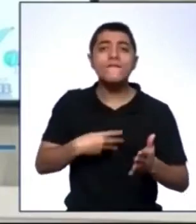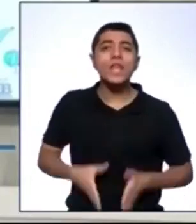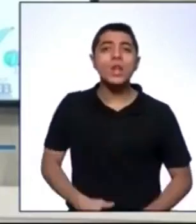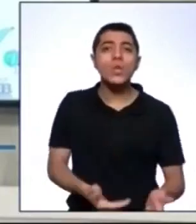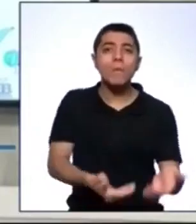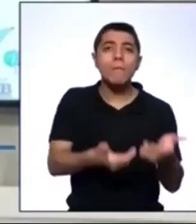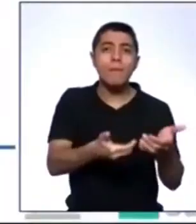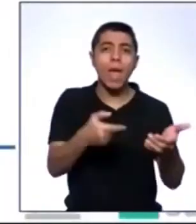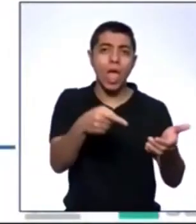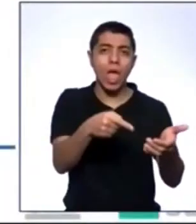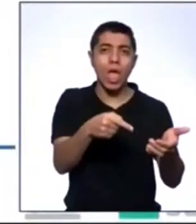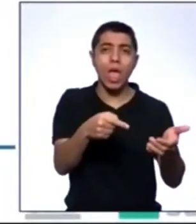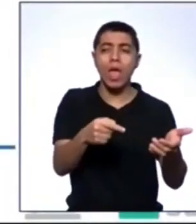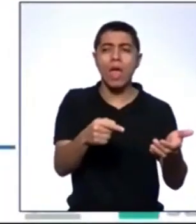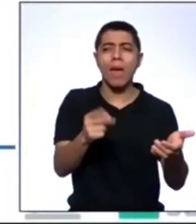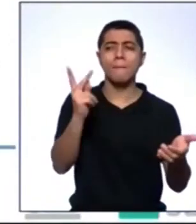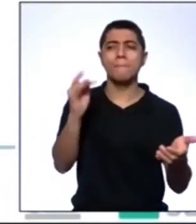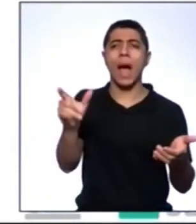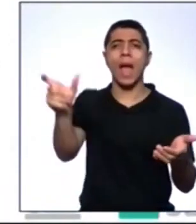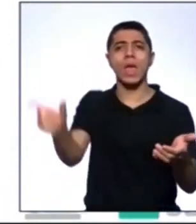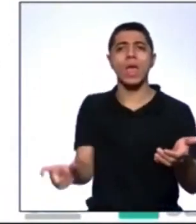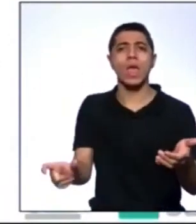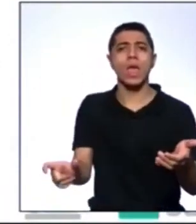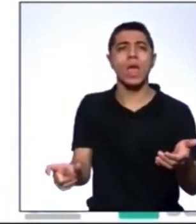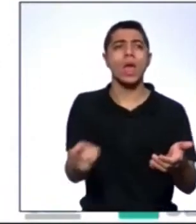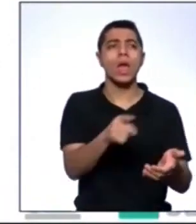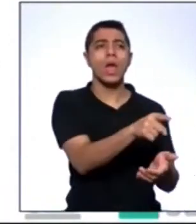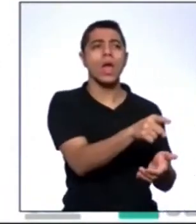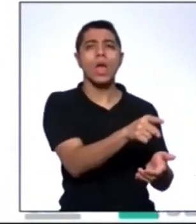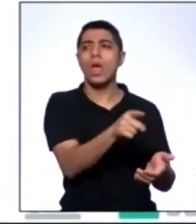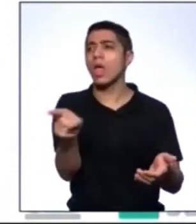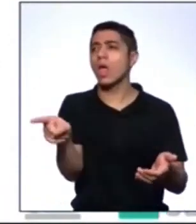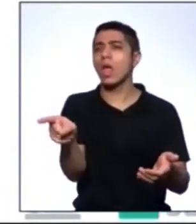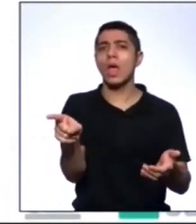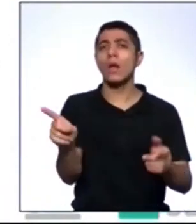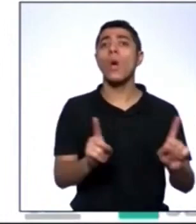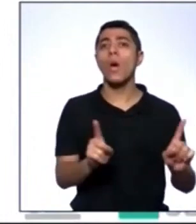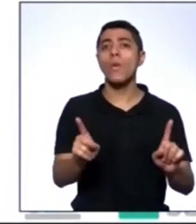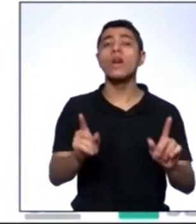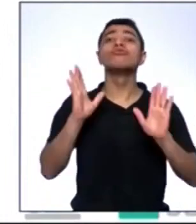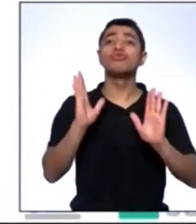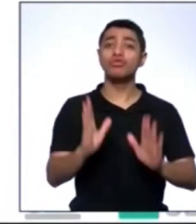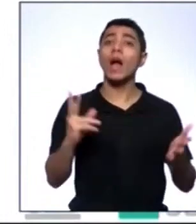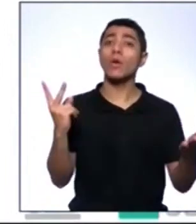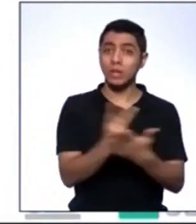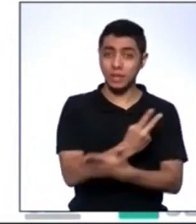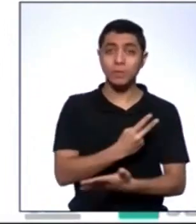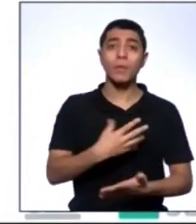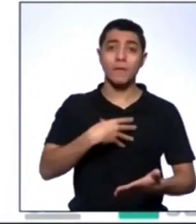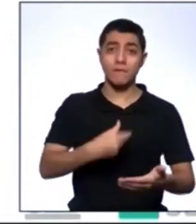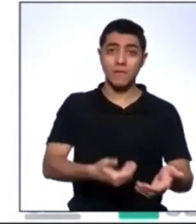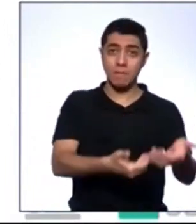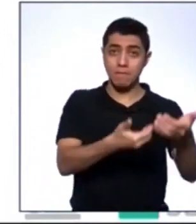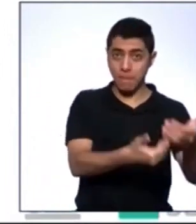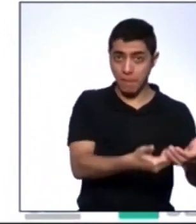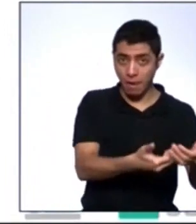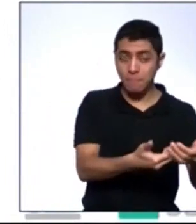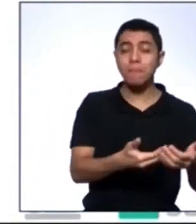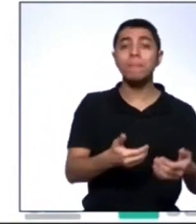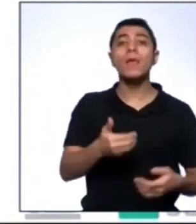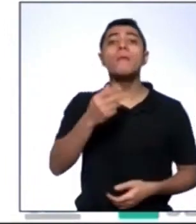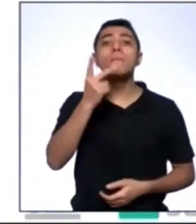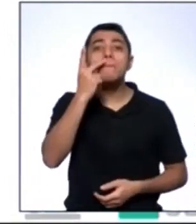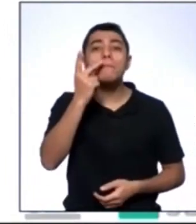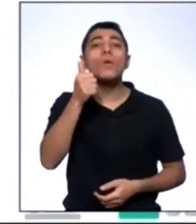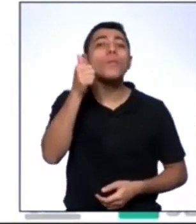questão, ó. Diz assim, ó. 5 casais alegaram ser os pais de um bebê. A confirmação da paternidade foi